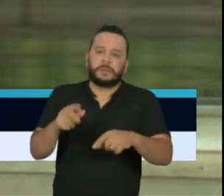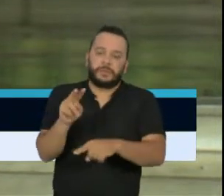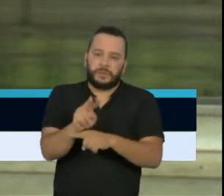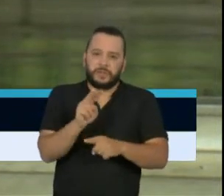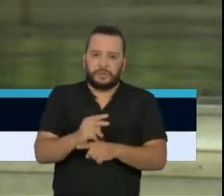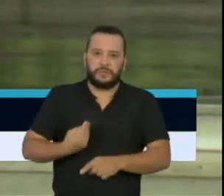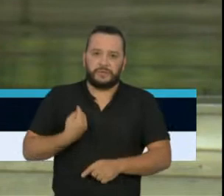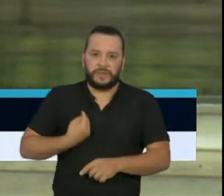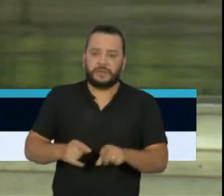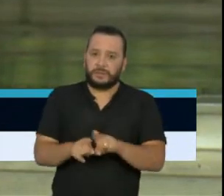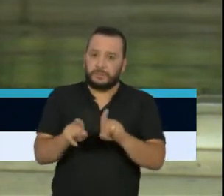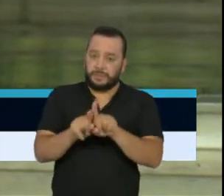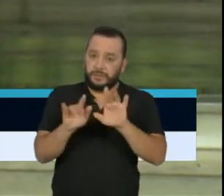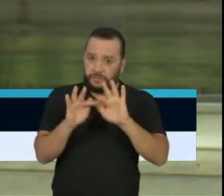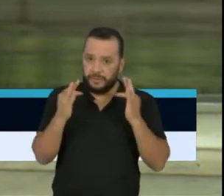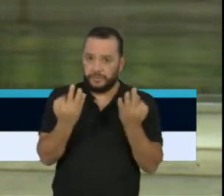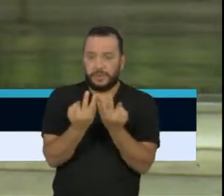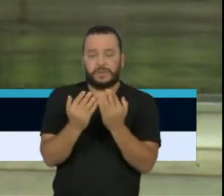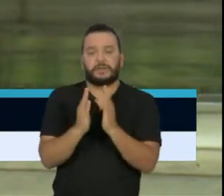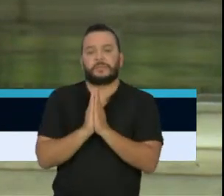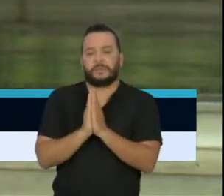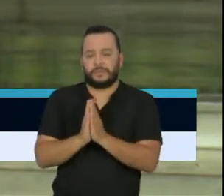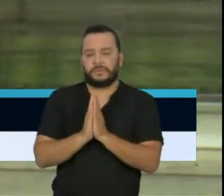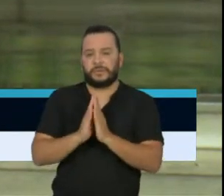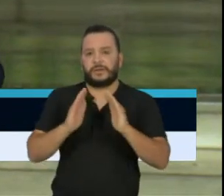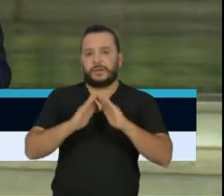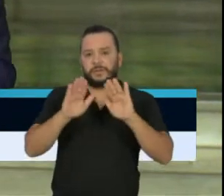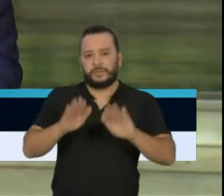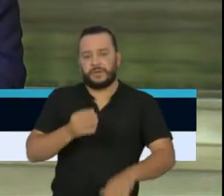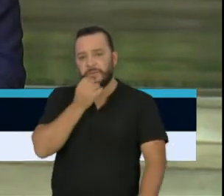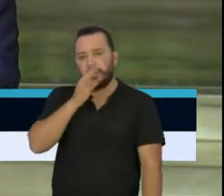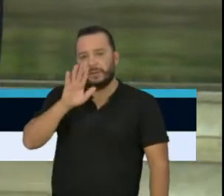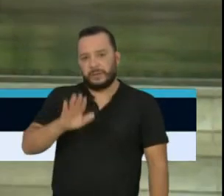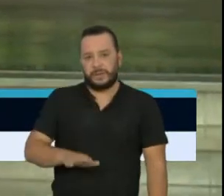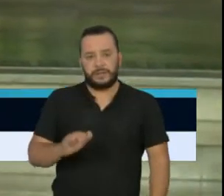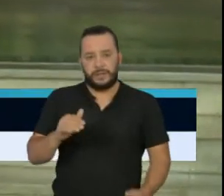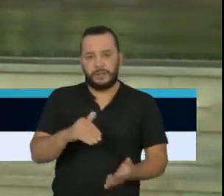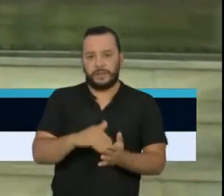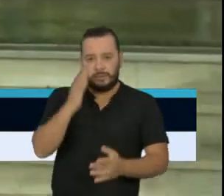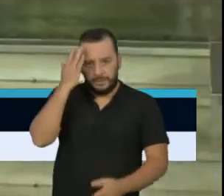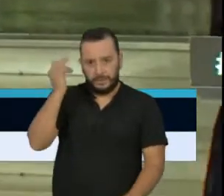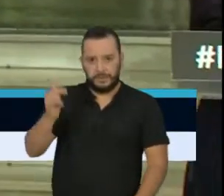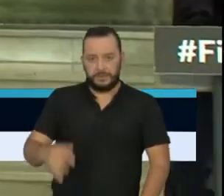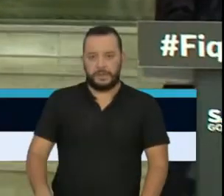família. E, por favor, fiquem em casa. Boa tarde e até amanhã.